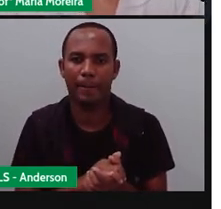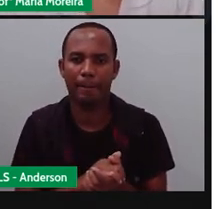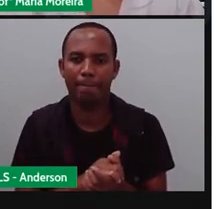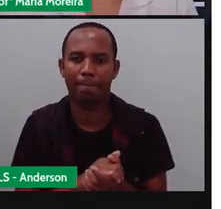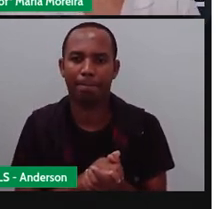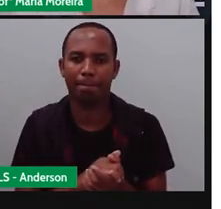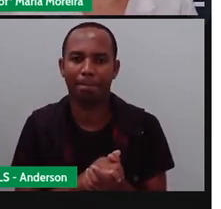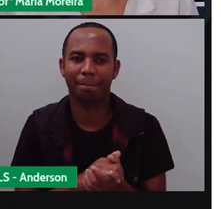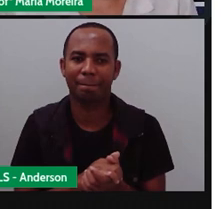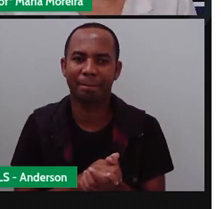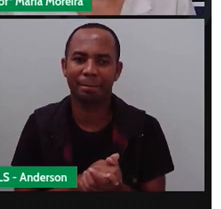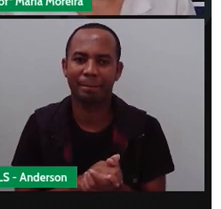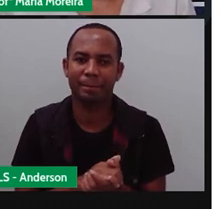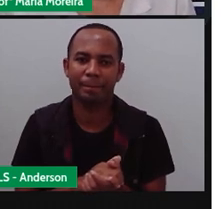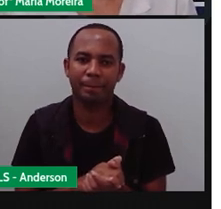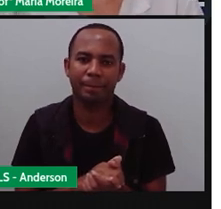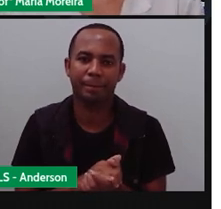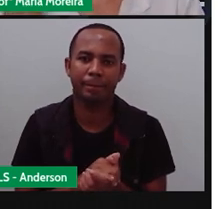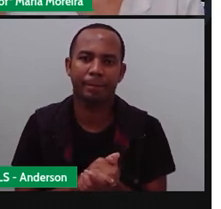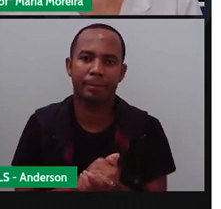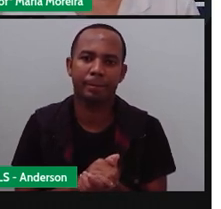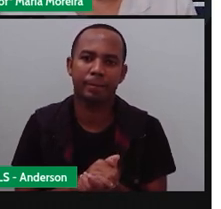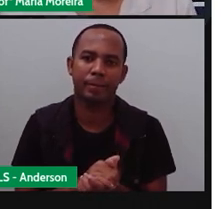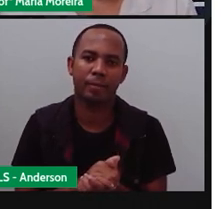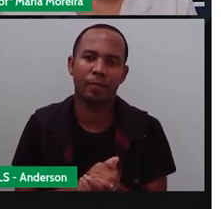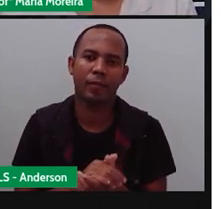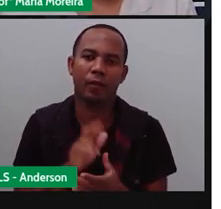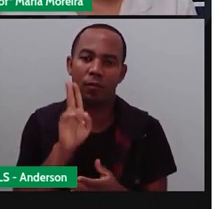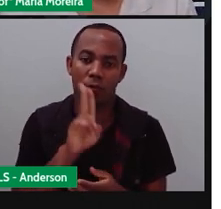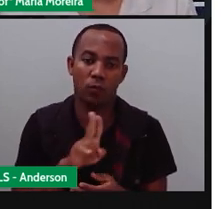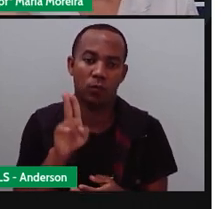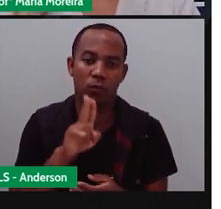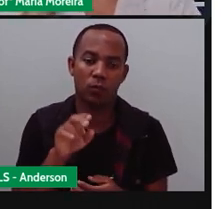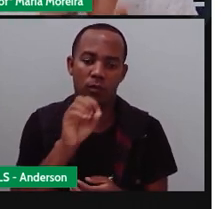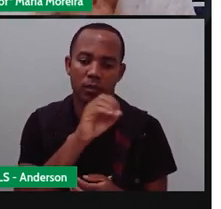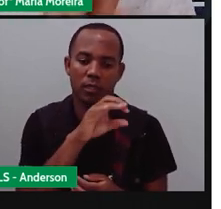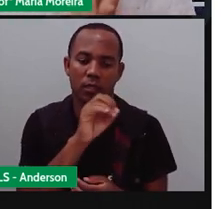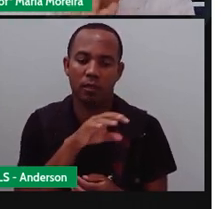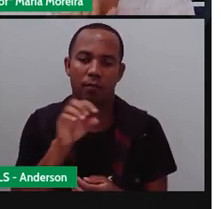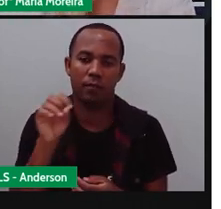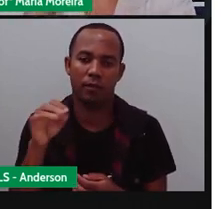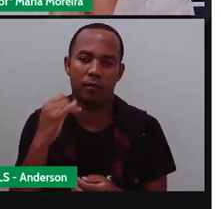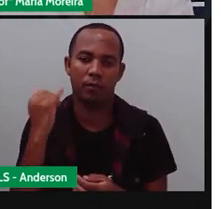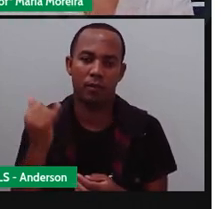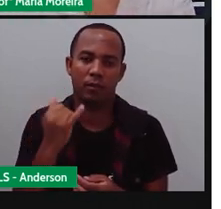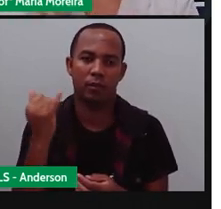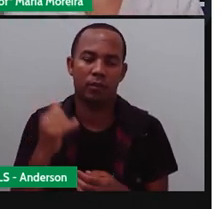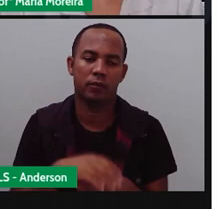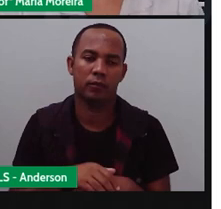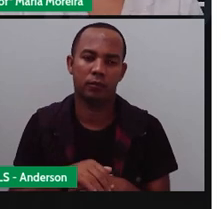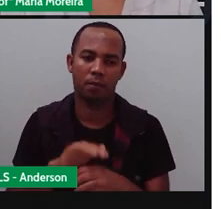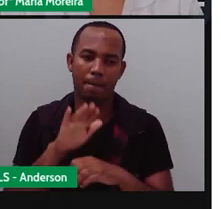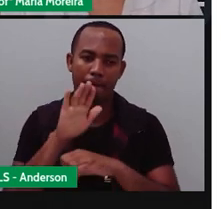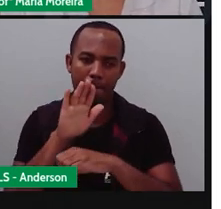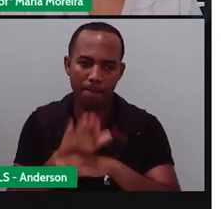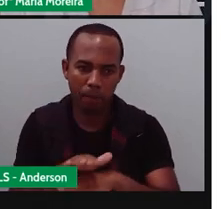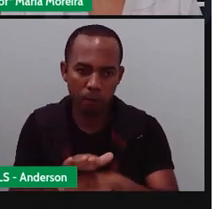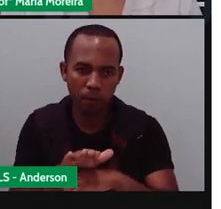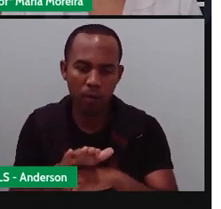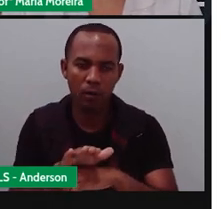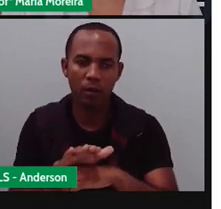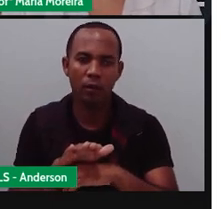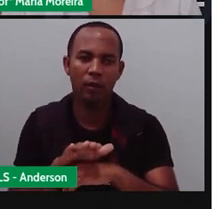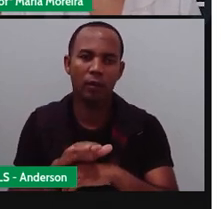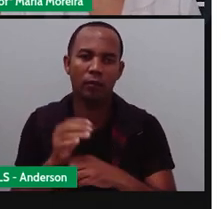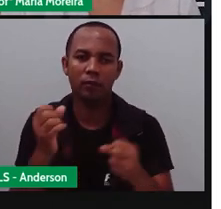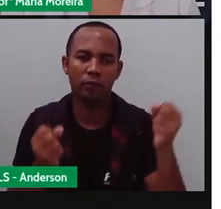linguagem né acaba sendo uma linguagem não-verbal exercesse uso das setas tá gente e aí Olha só Pisei no freio acende uma